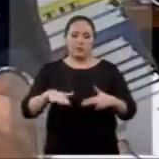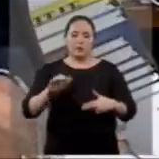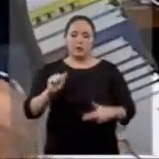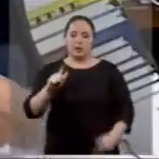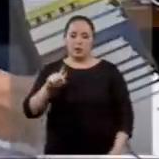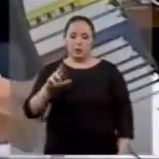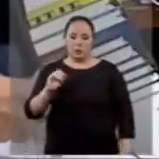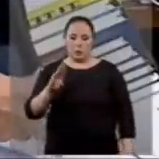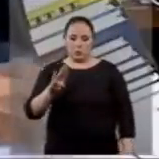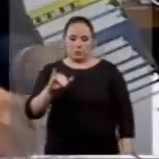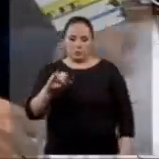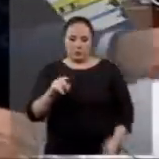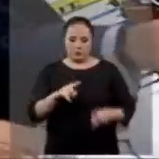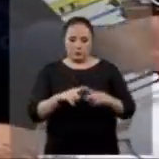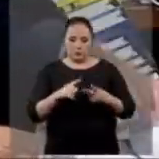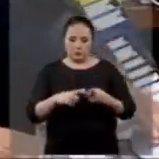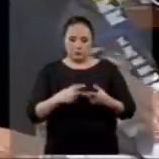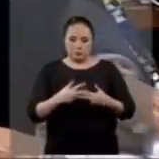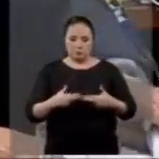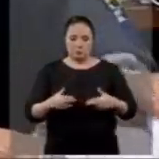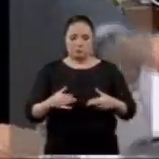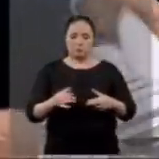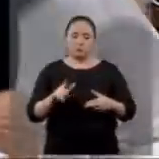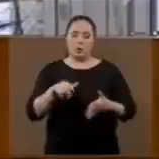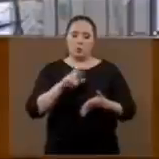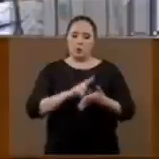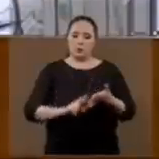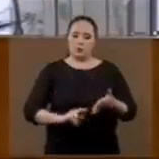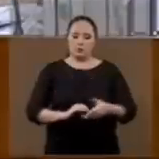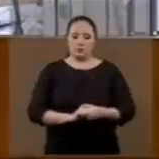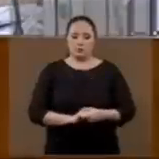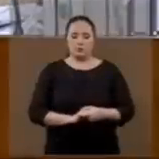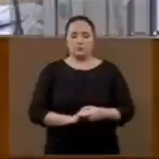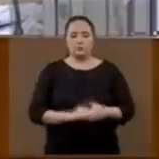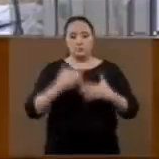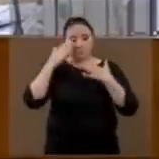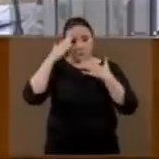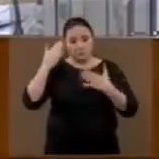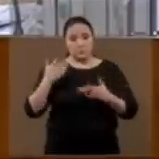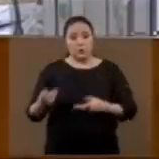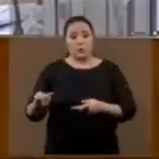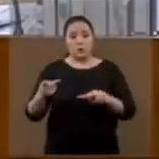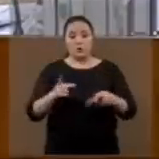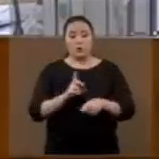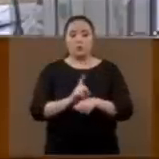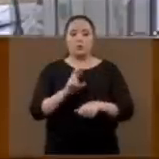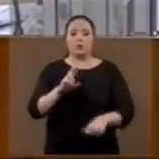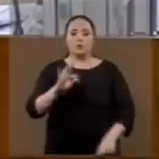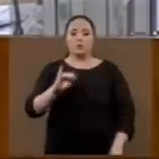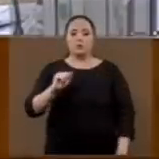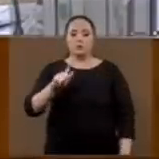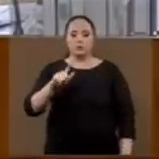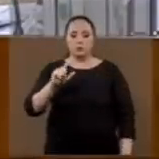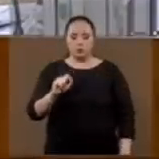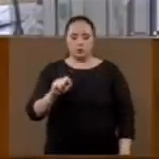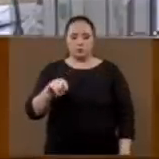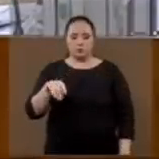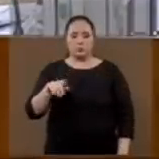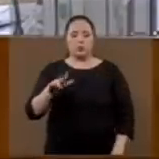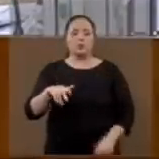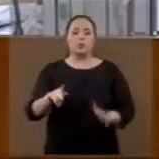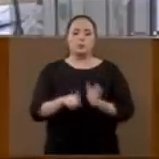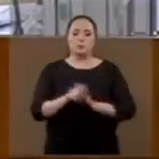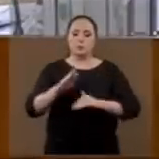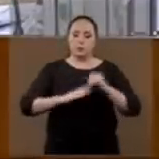Agróbio. É o relatório, presidente. Agradeço a Vossa Excelência e convido o doutor Tiago Holanda Gonzalez, procurador